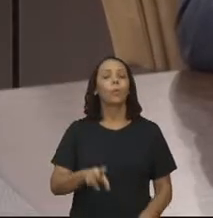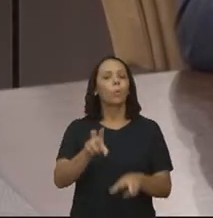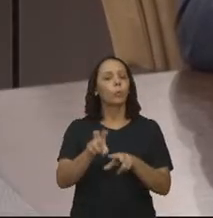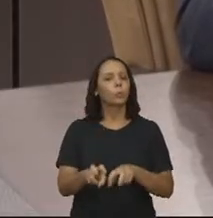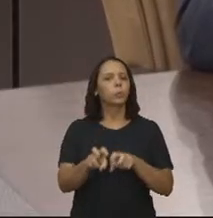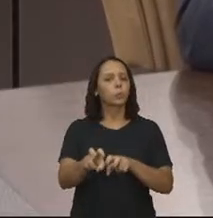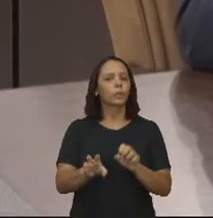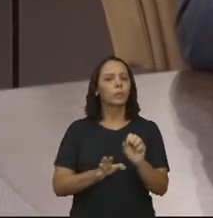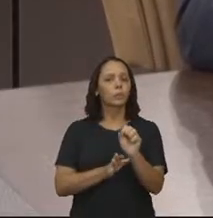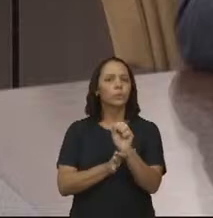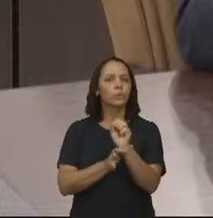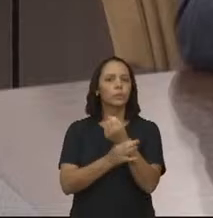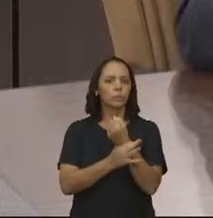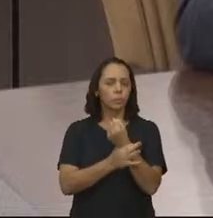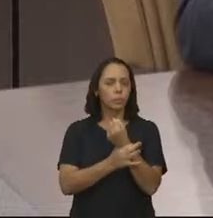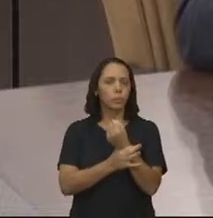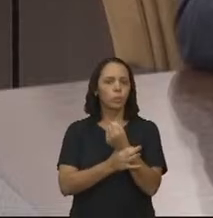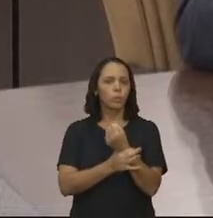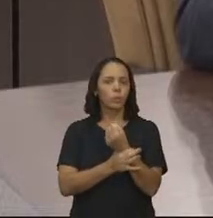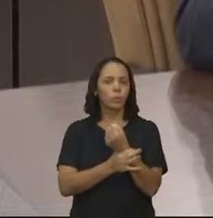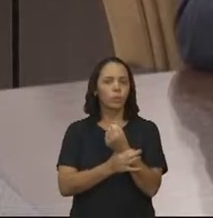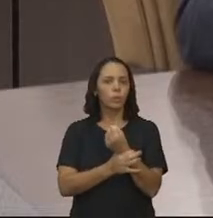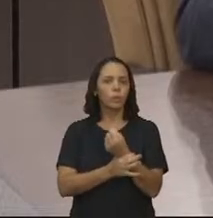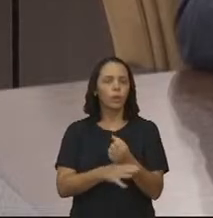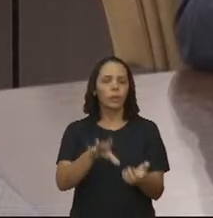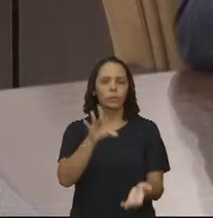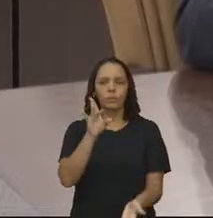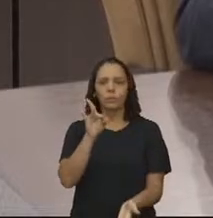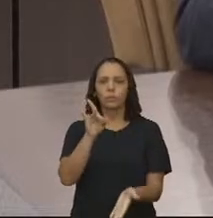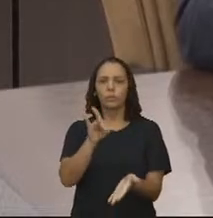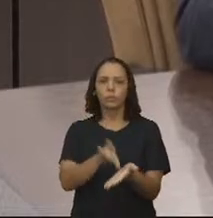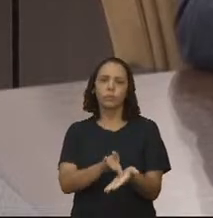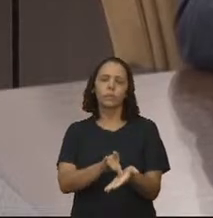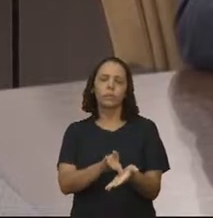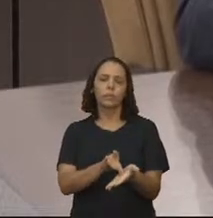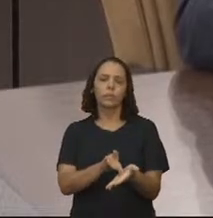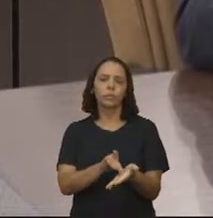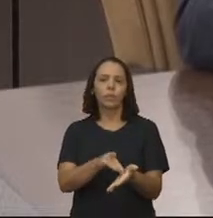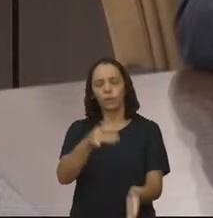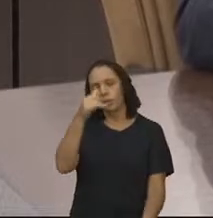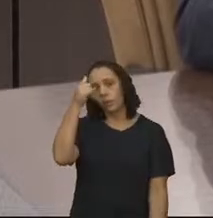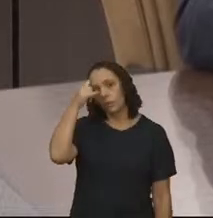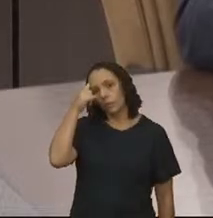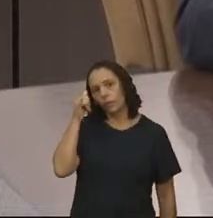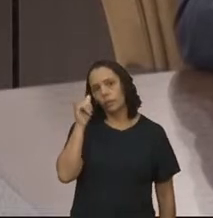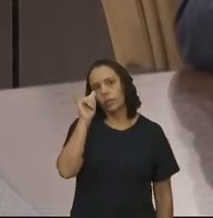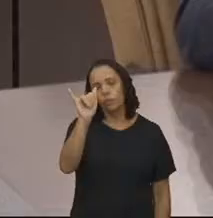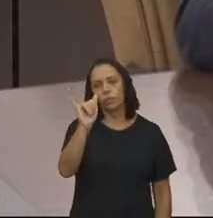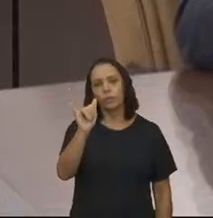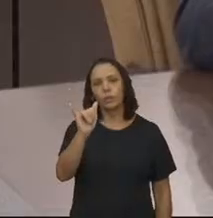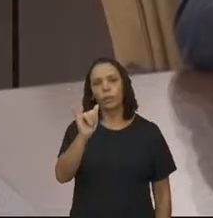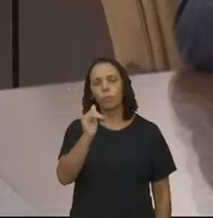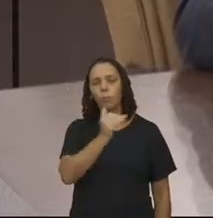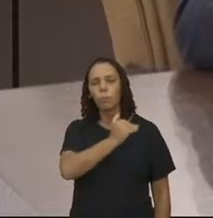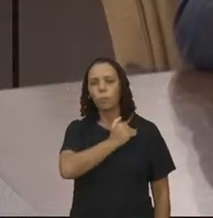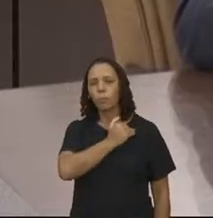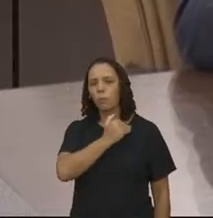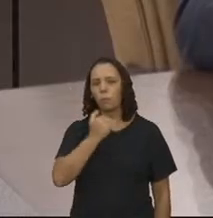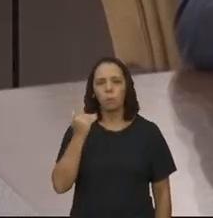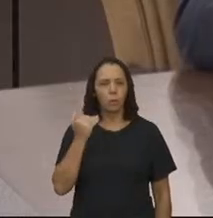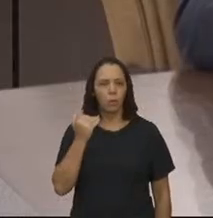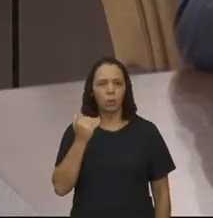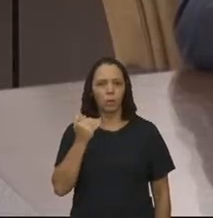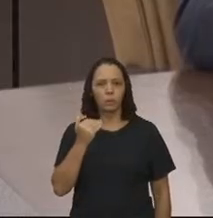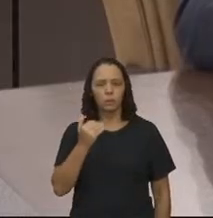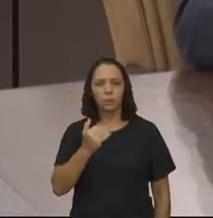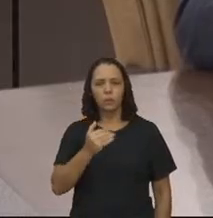seguro. E buscando o trânsito seguro, com certeza, estaremos evitando menos morte, menos família